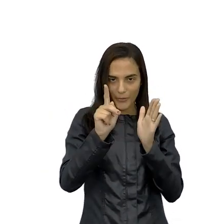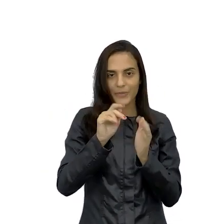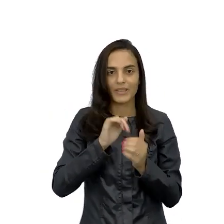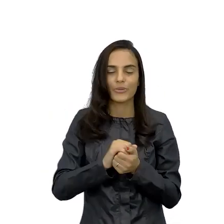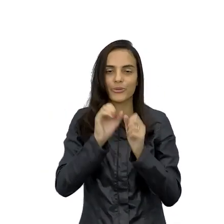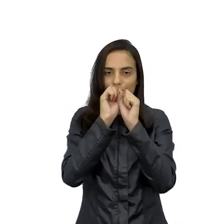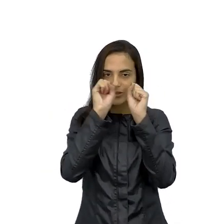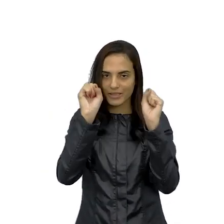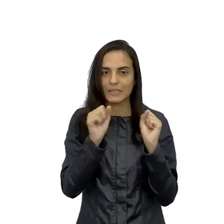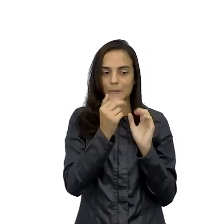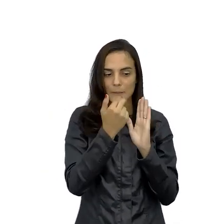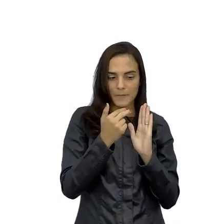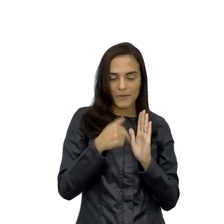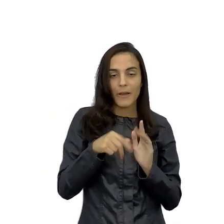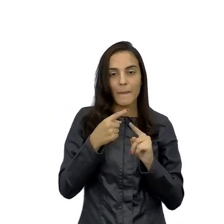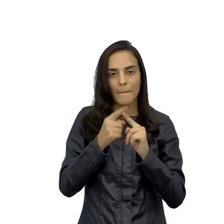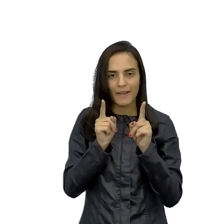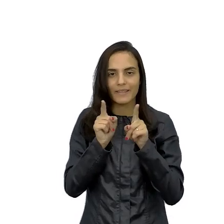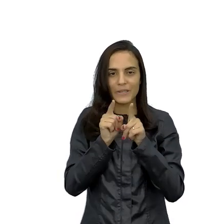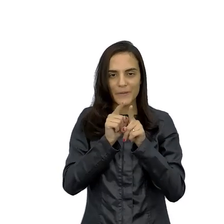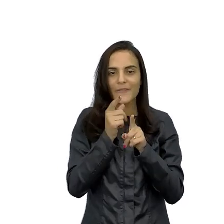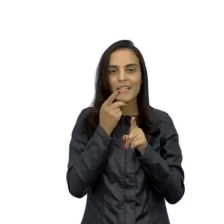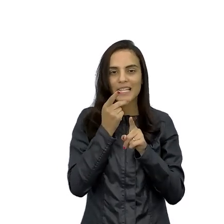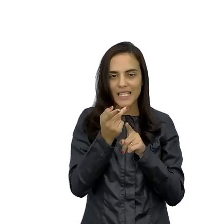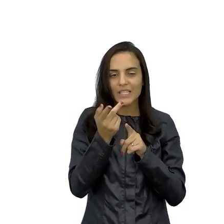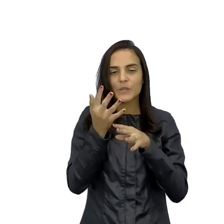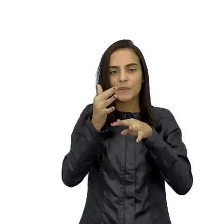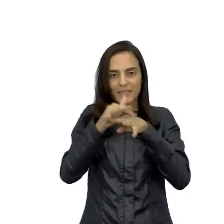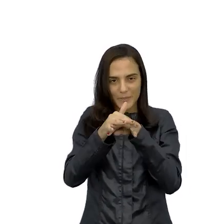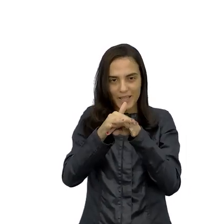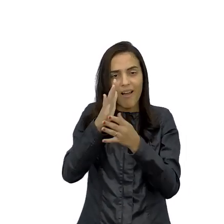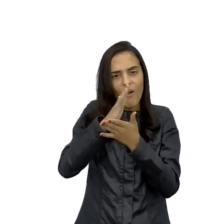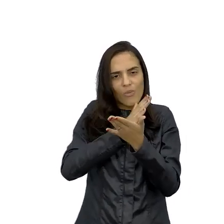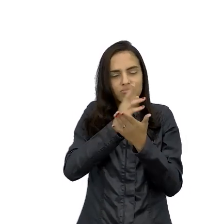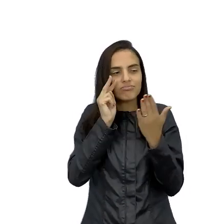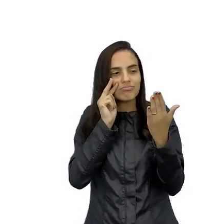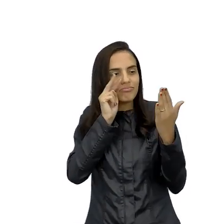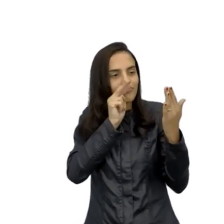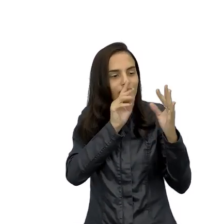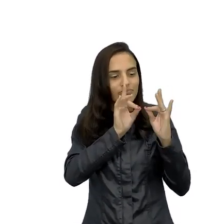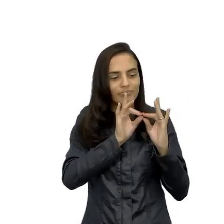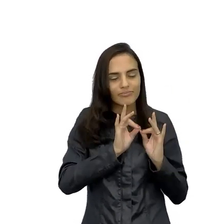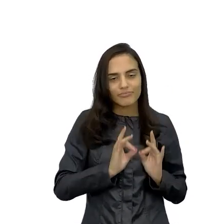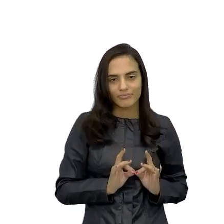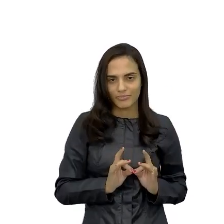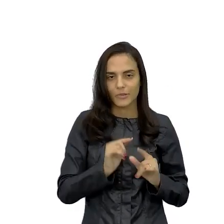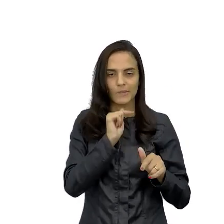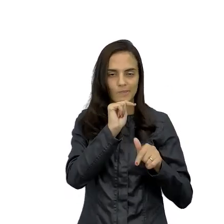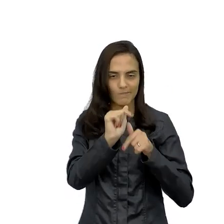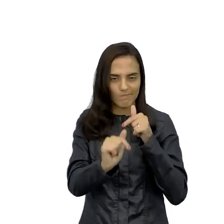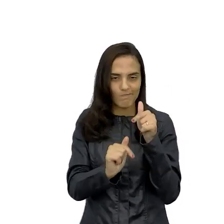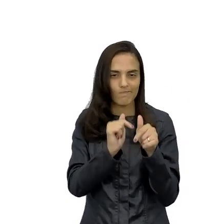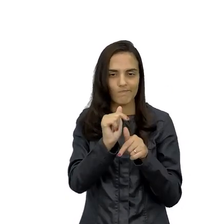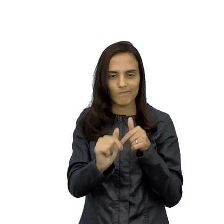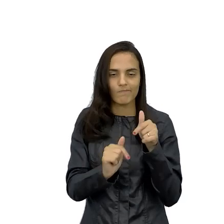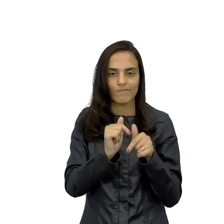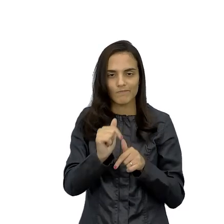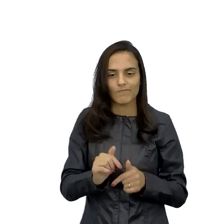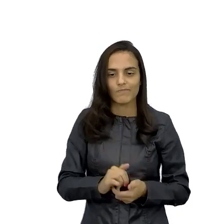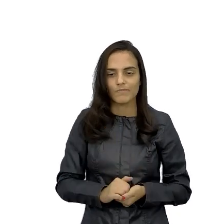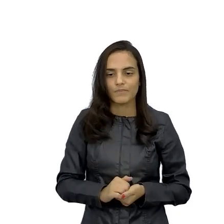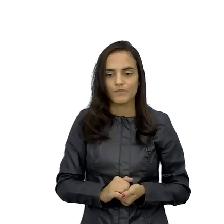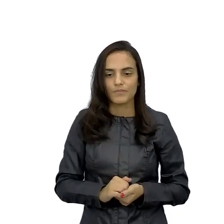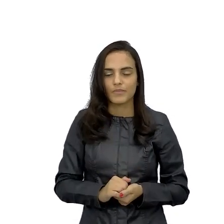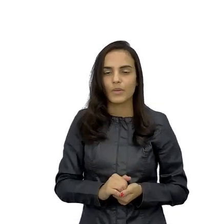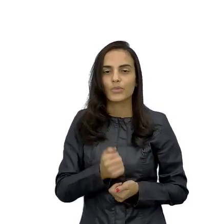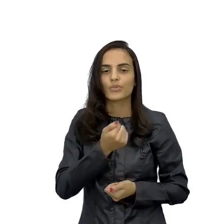sistema de escrita, e eu também falei de matemática, alguns olhares específicos para o trabalho com